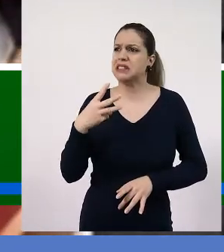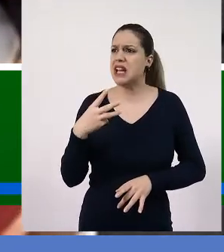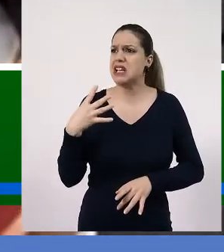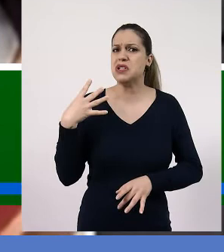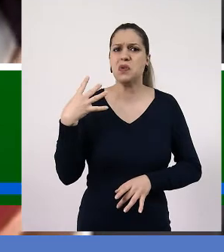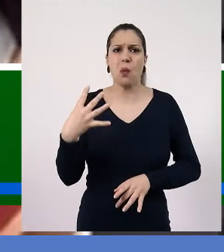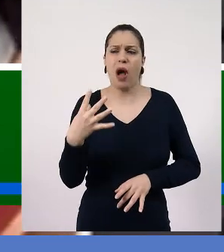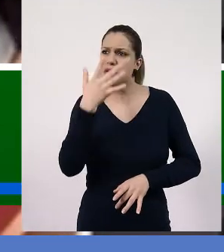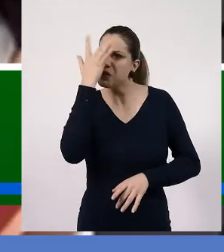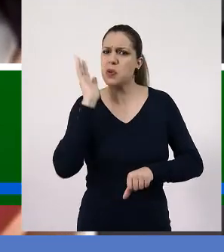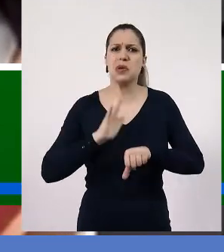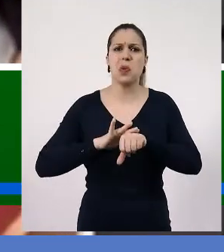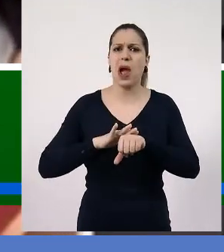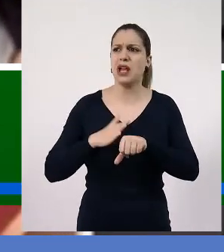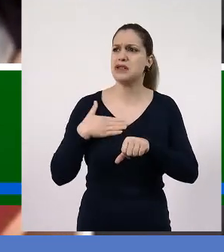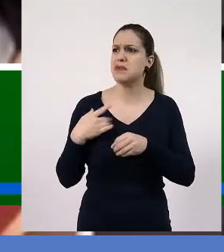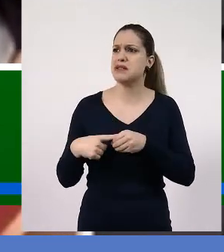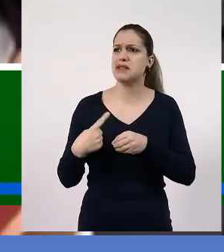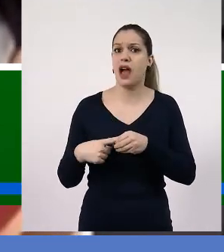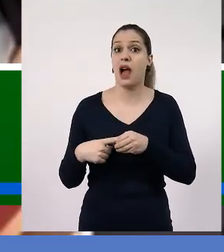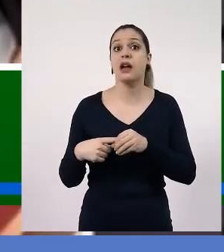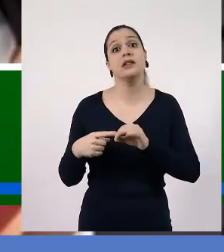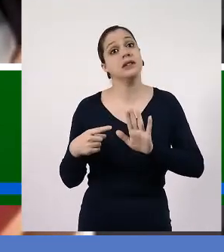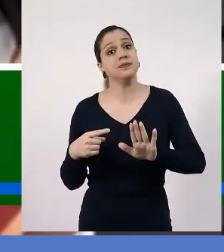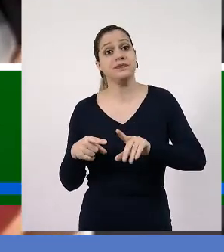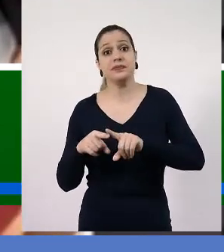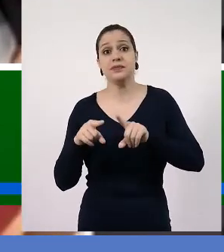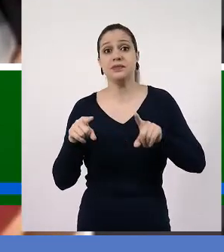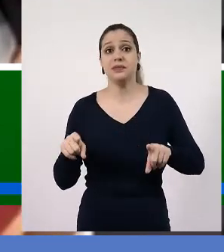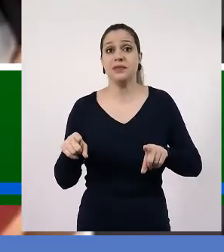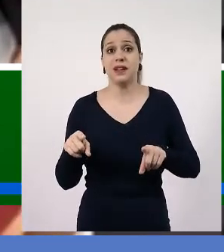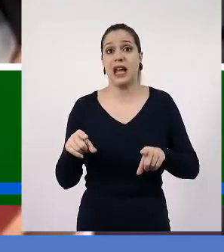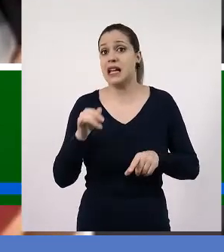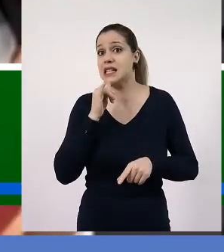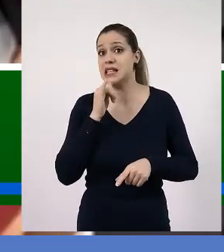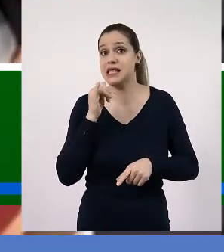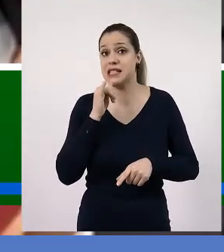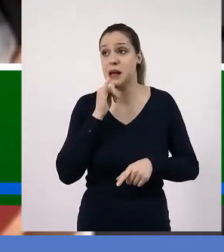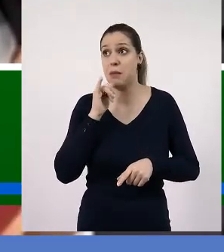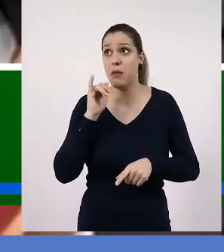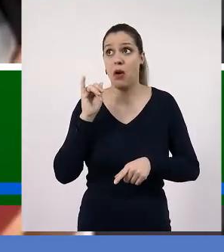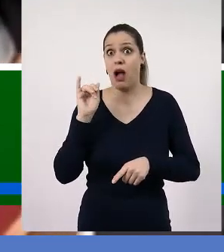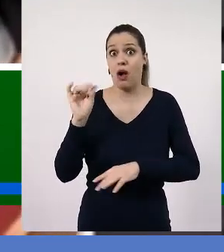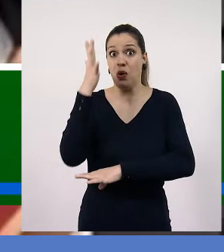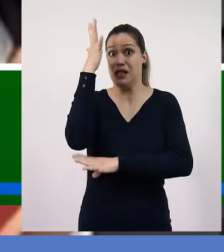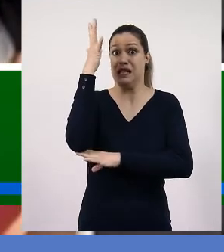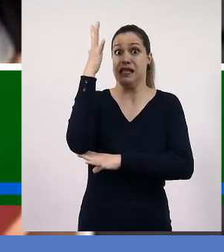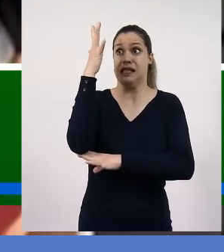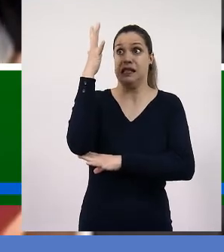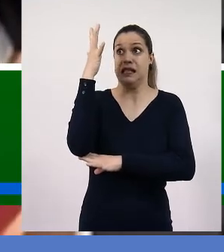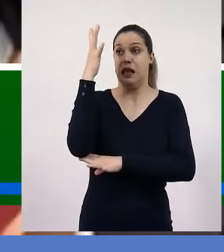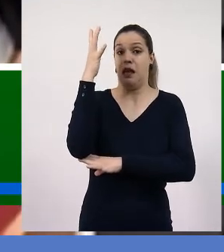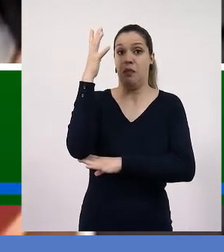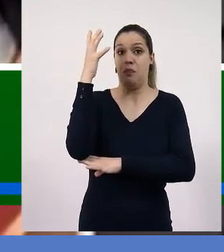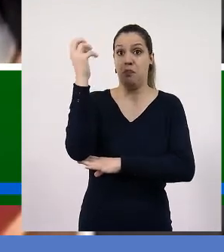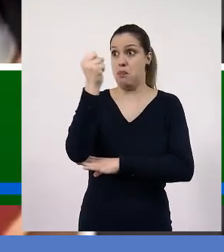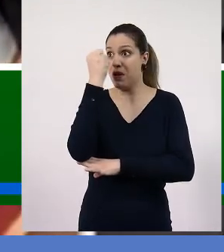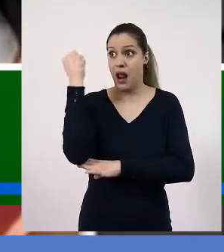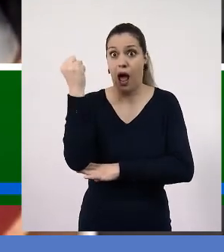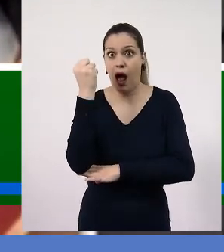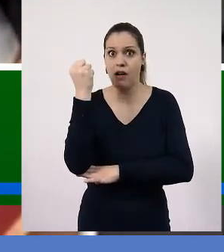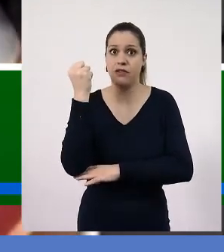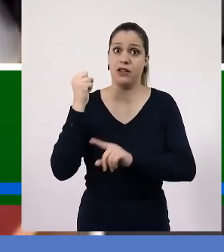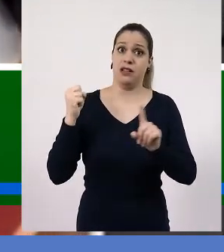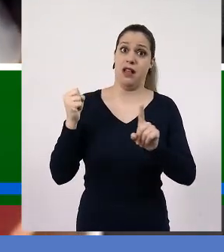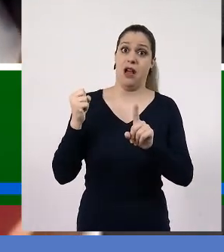4 casos na minha cidade. Mas é exatamente isso, o estado de calamidade, você não tem que esperar as coisas acontecerem para decretar. Você tem